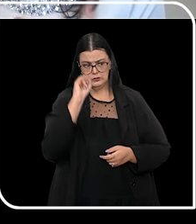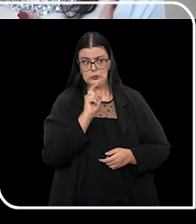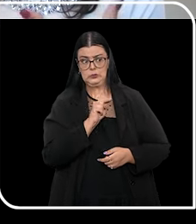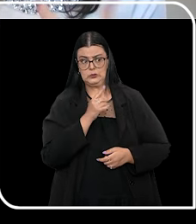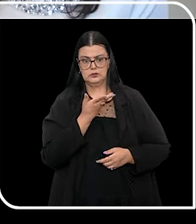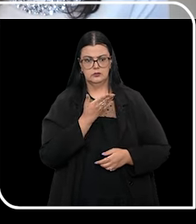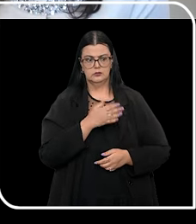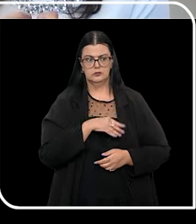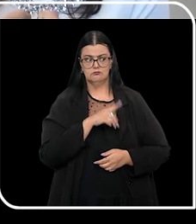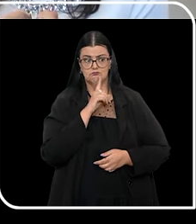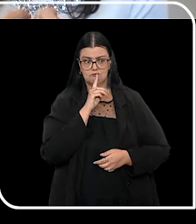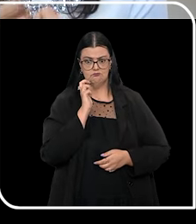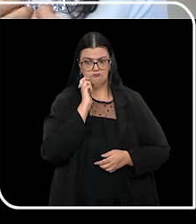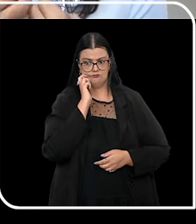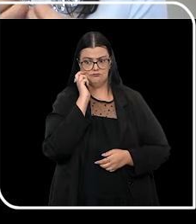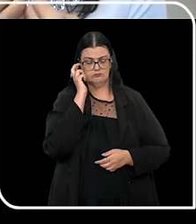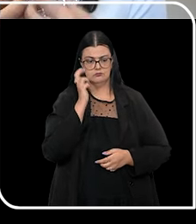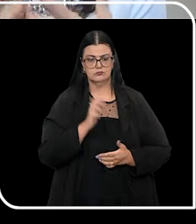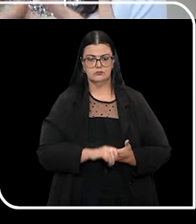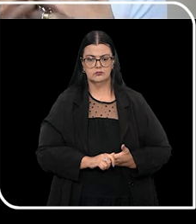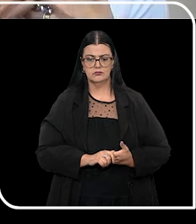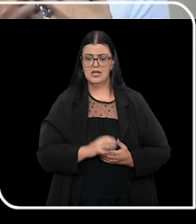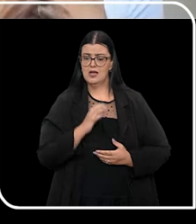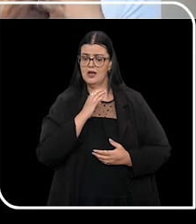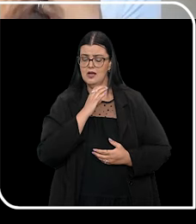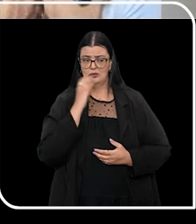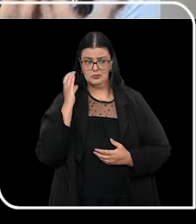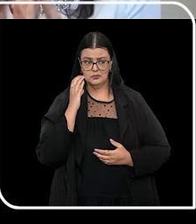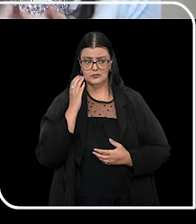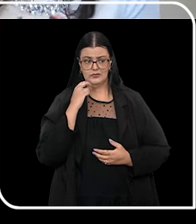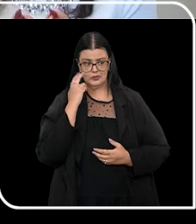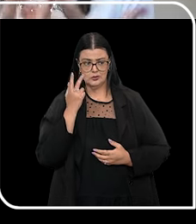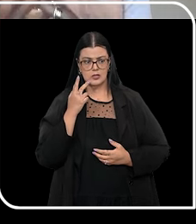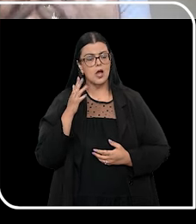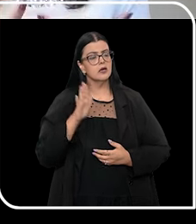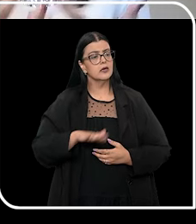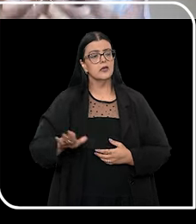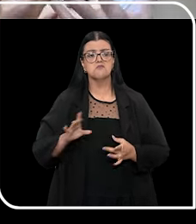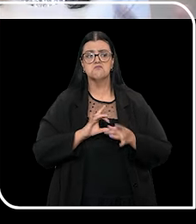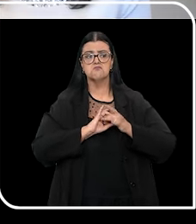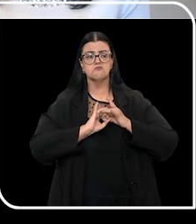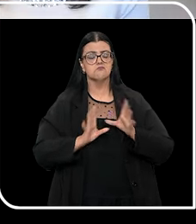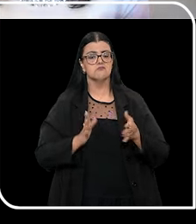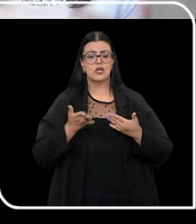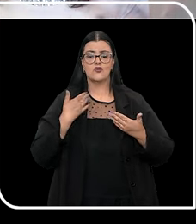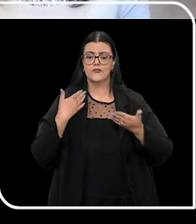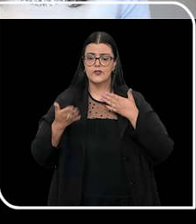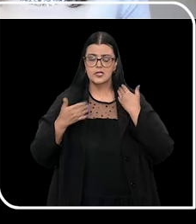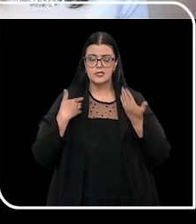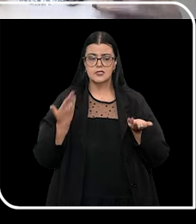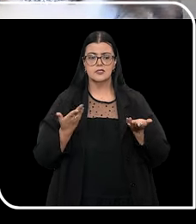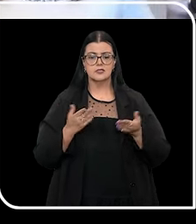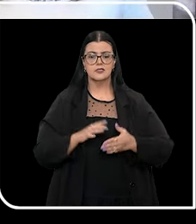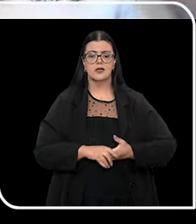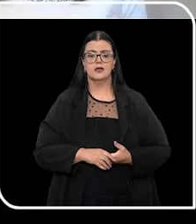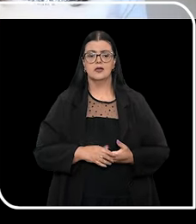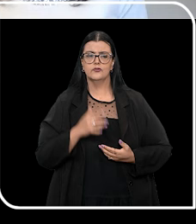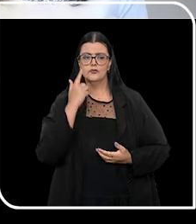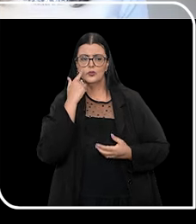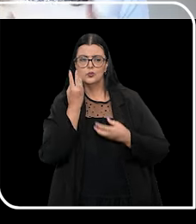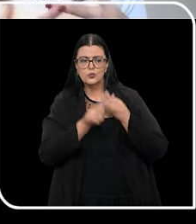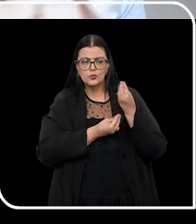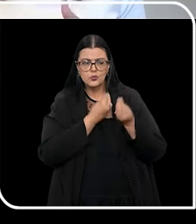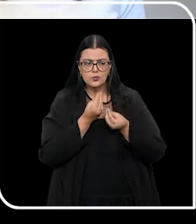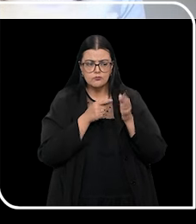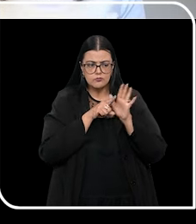para não apontar ela fica constrangida o adulto e a criança tá ali na inocência tentando conversar tentando ver como que funciona